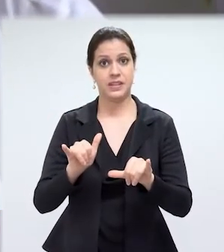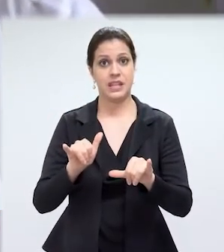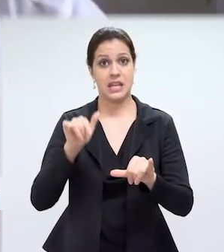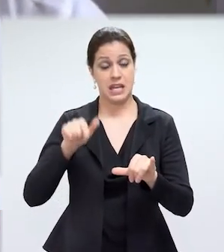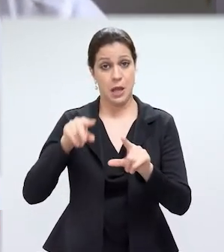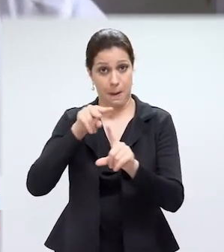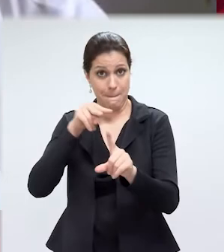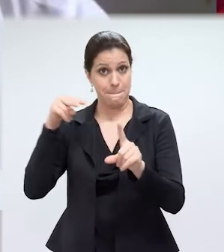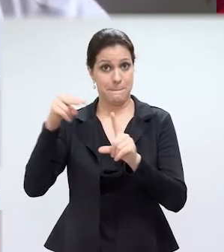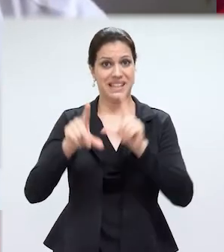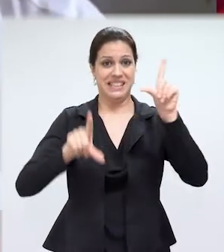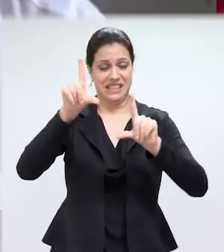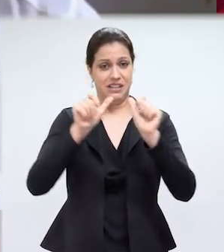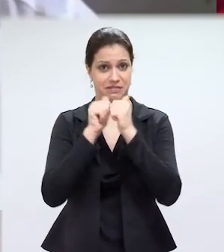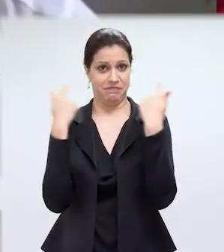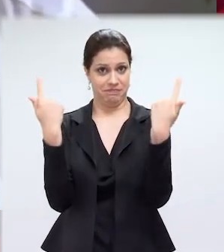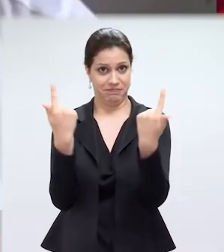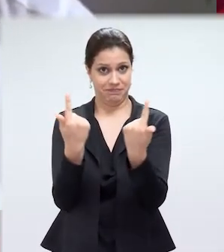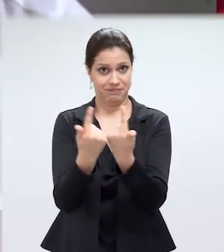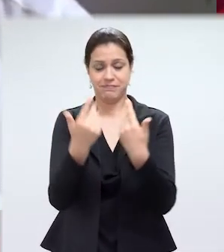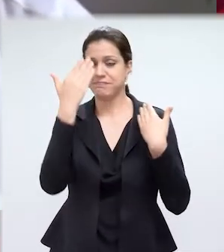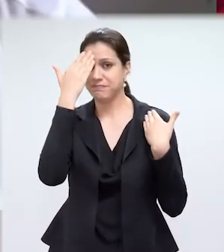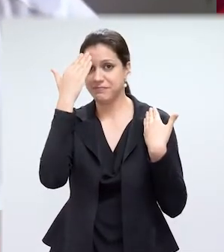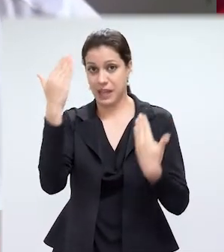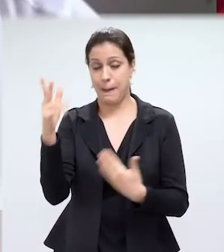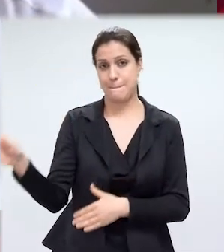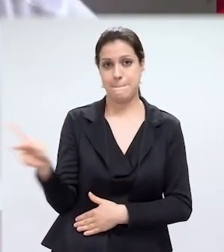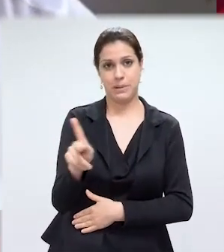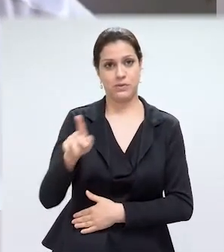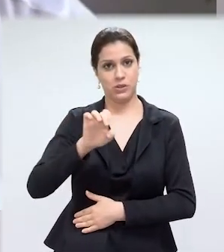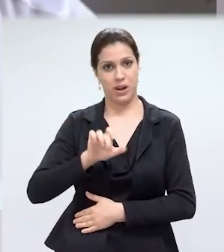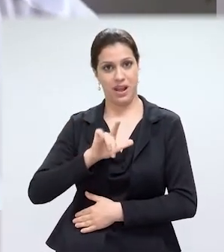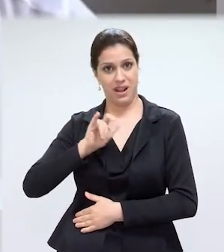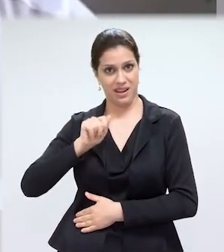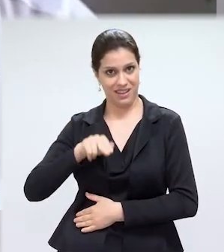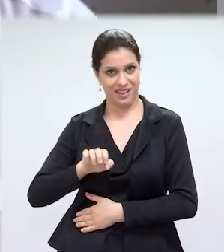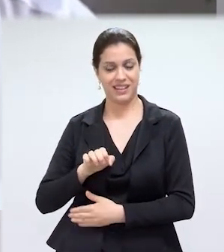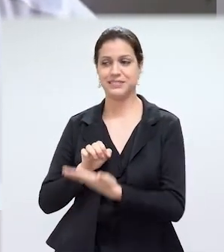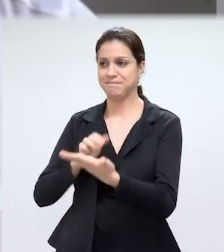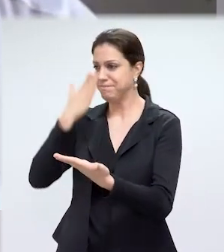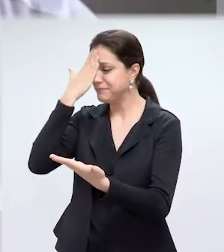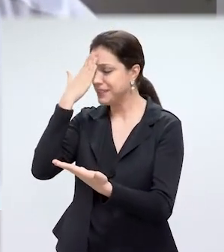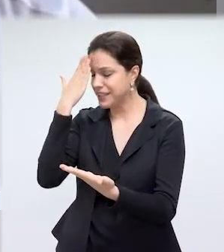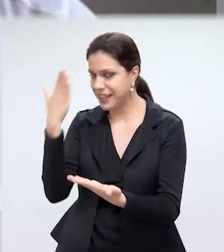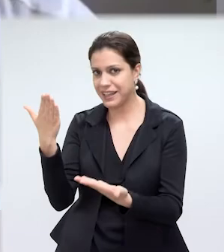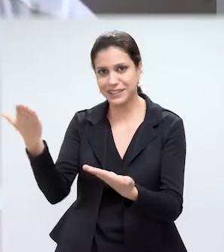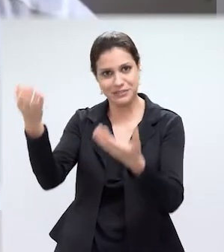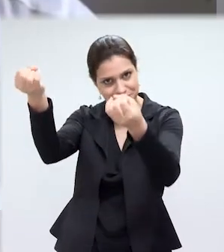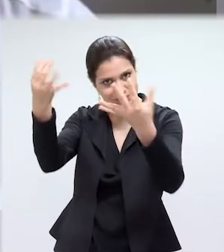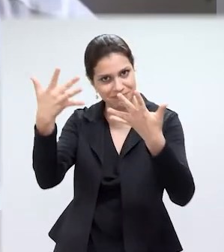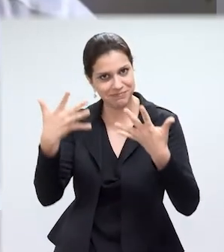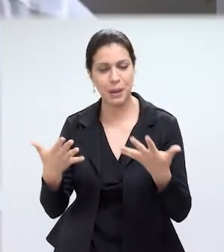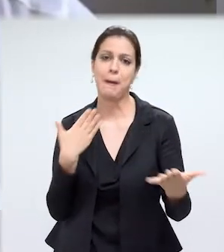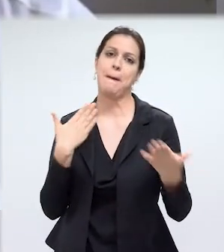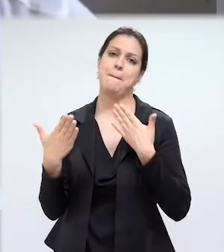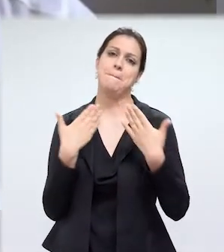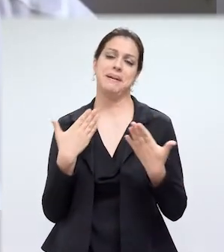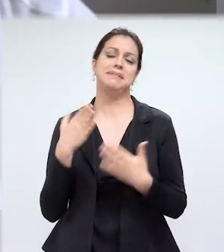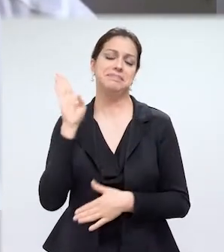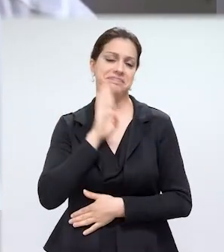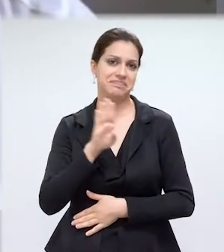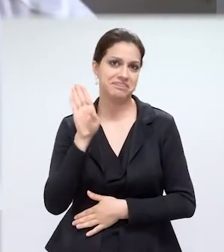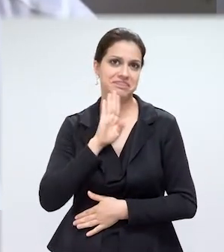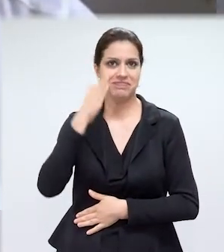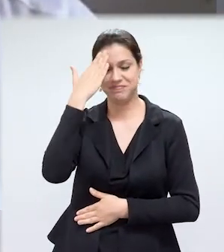nessa edição sobre educação do Perspectiva da TV Assembleia. Professora Eliane Grace, obrigada pela